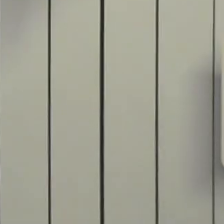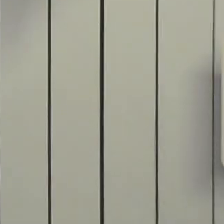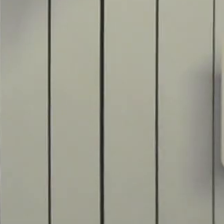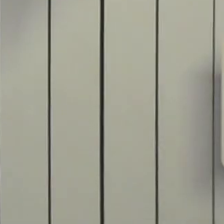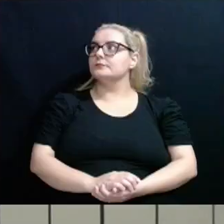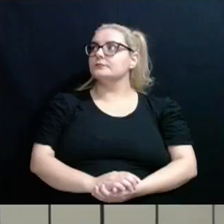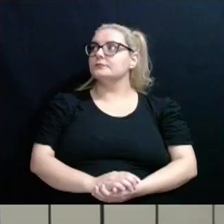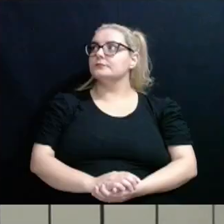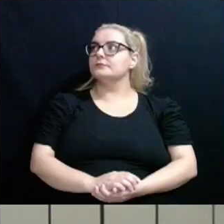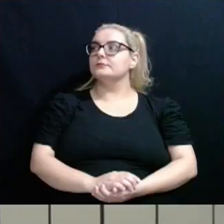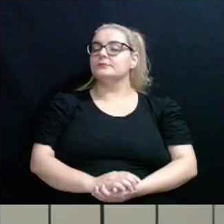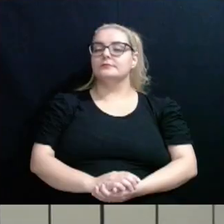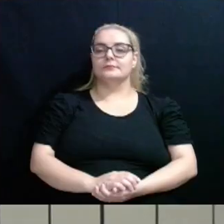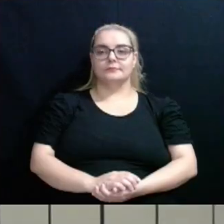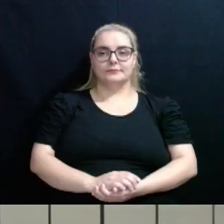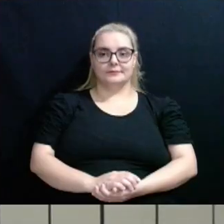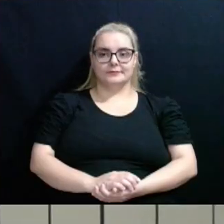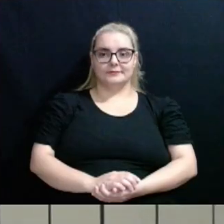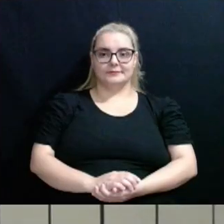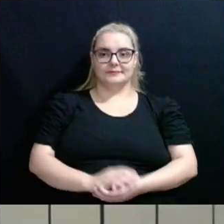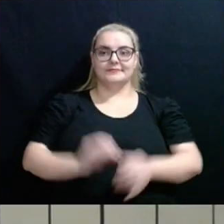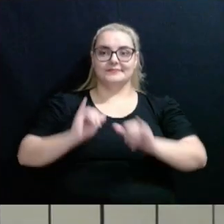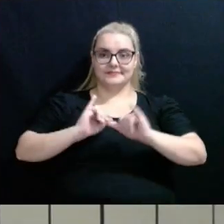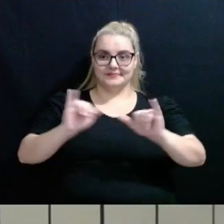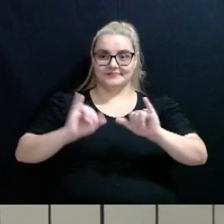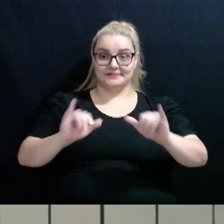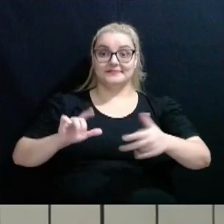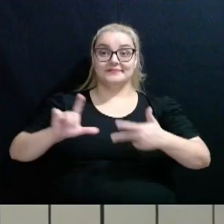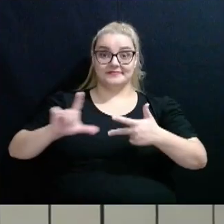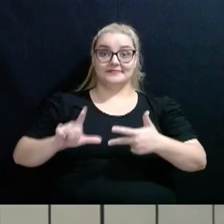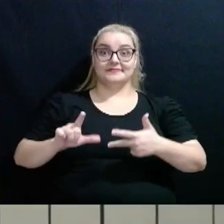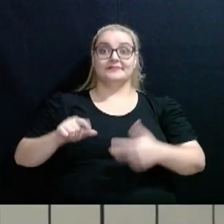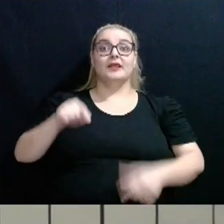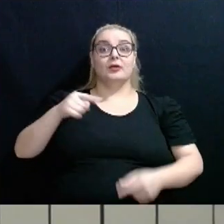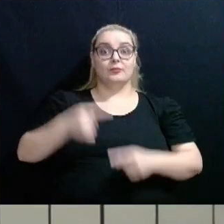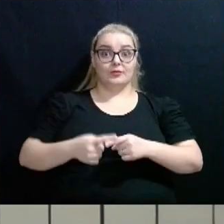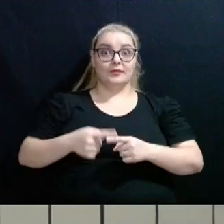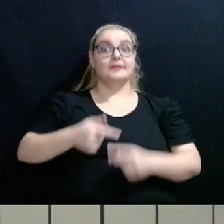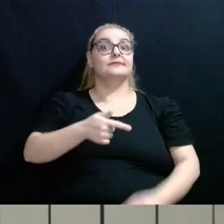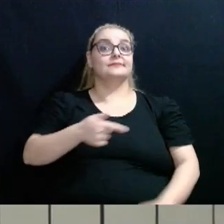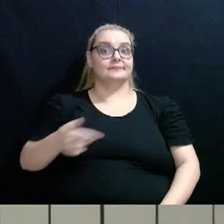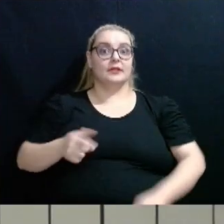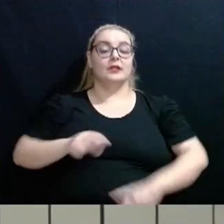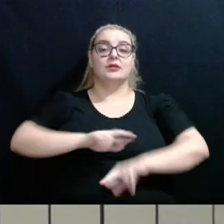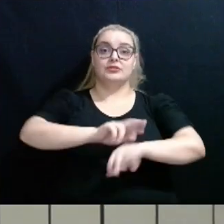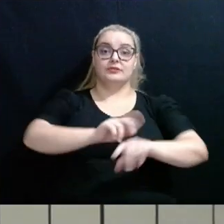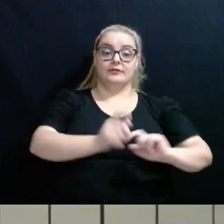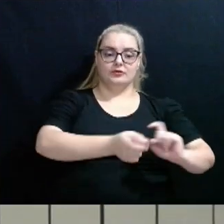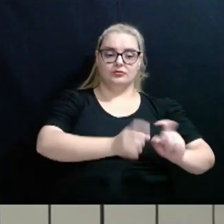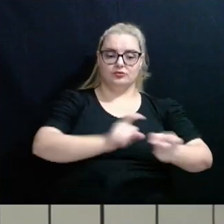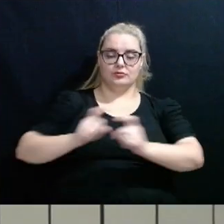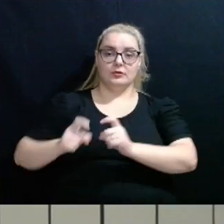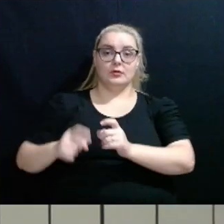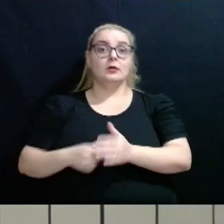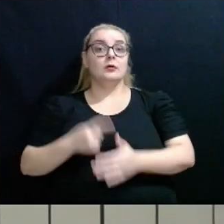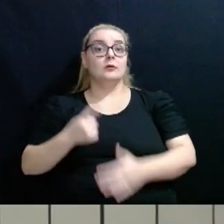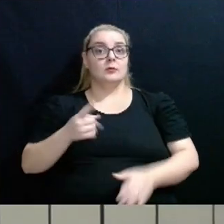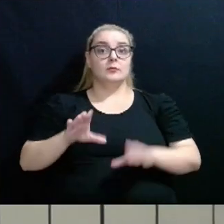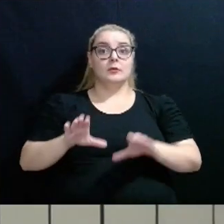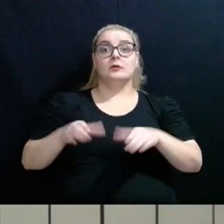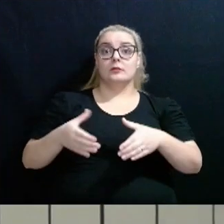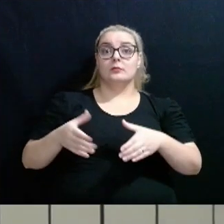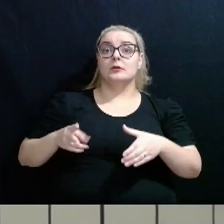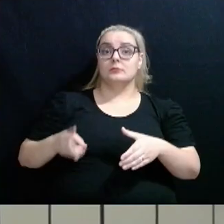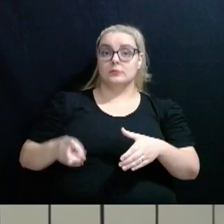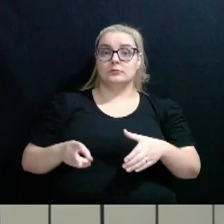Vamos com as notícias do Legislativo, porque a semana foi de muitas reuniões. Primeiro, a Comissão Permanente das Pessoas